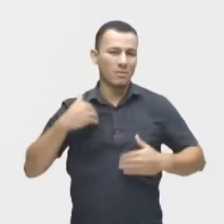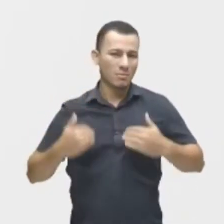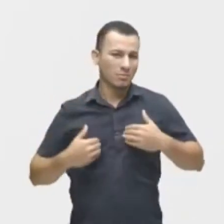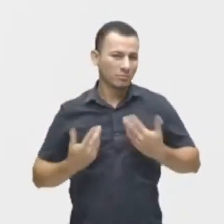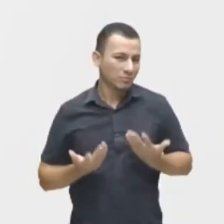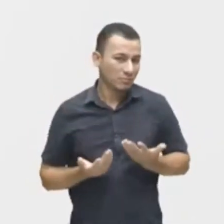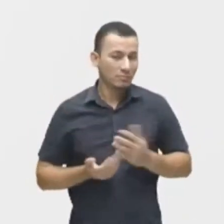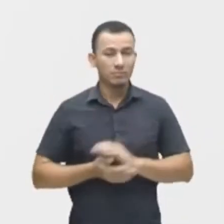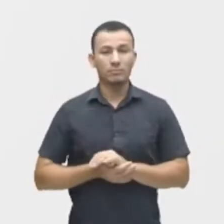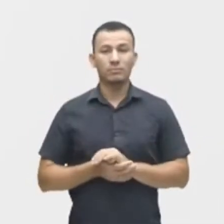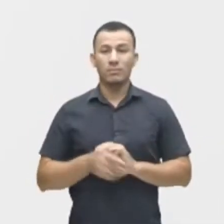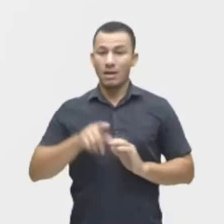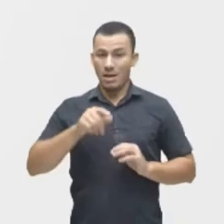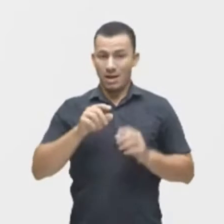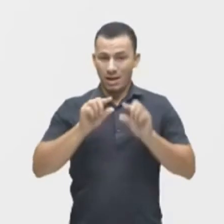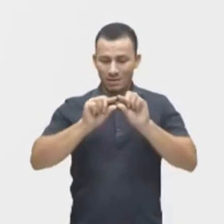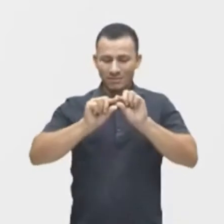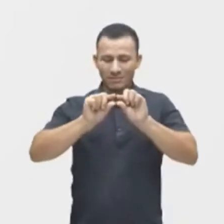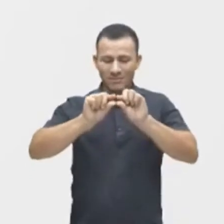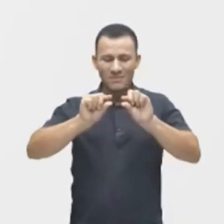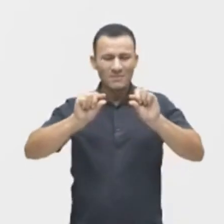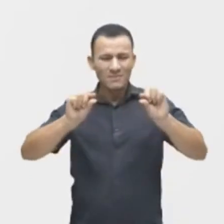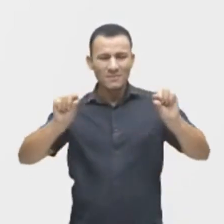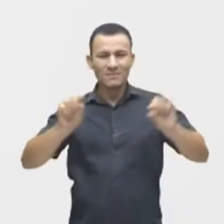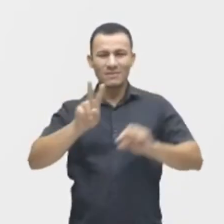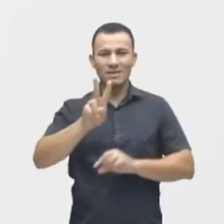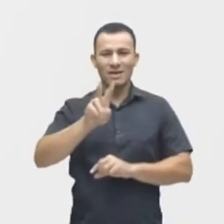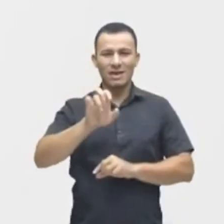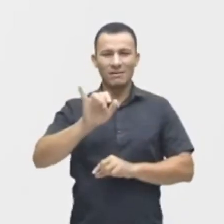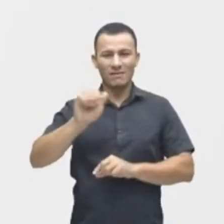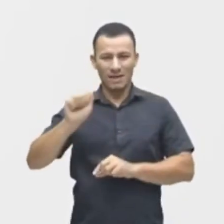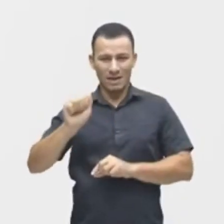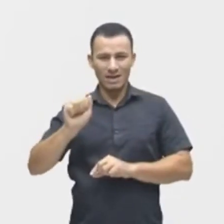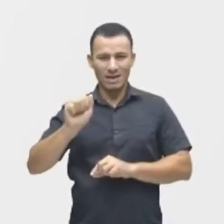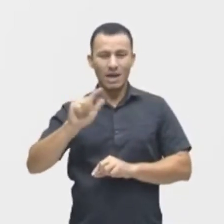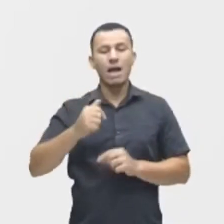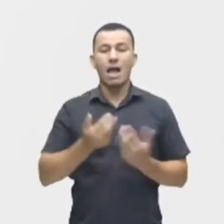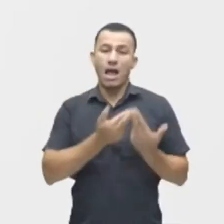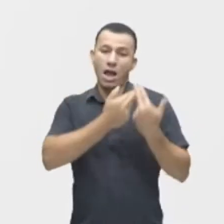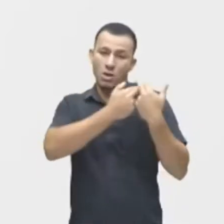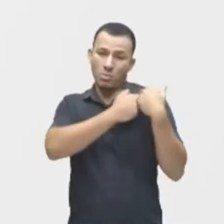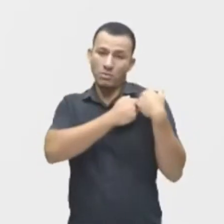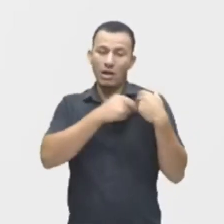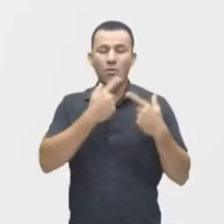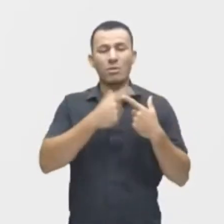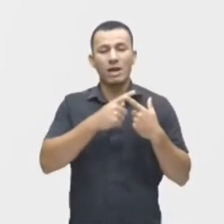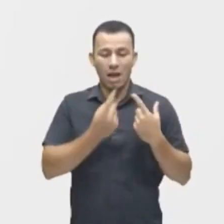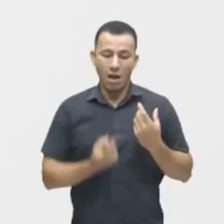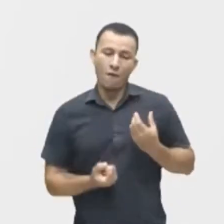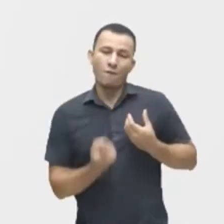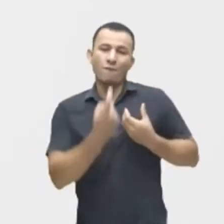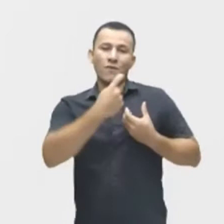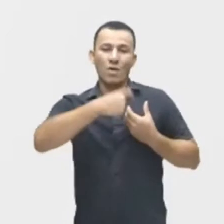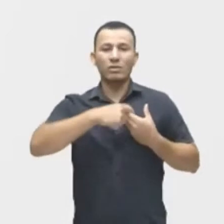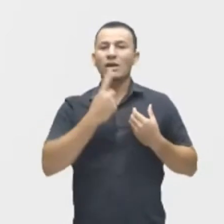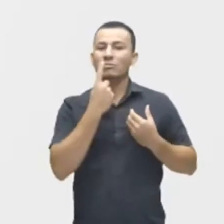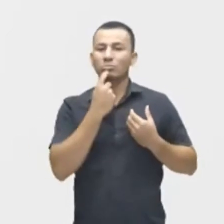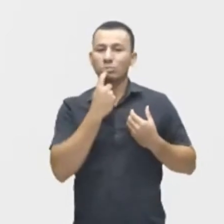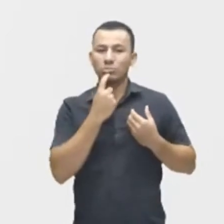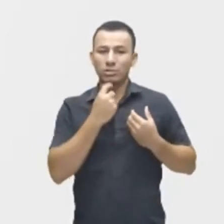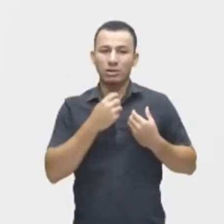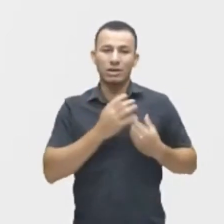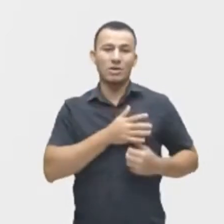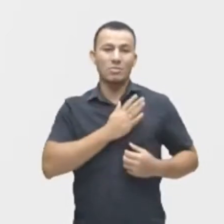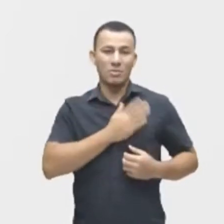são responsáveis pelo transporte do sangue de volta ao coração, tudo bem? As artérias, ela